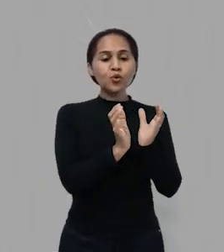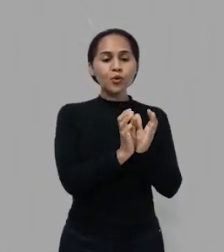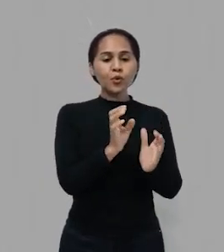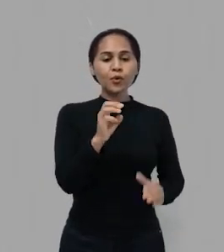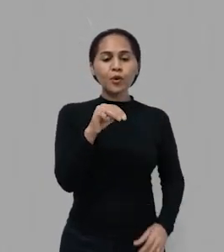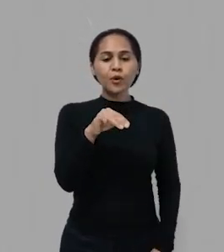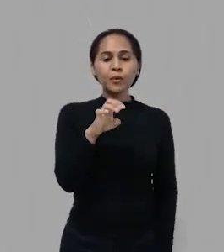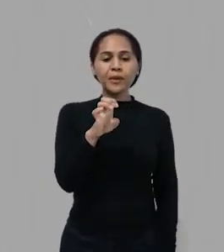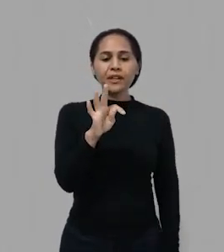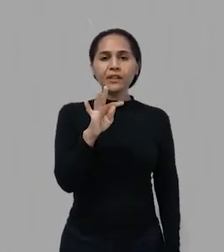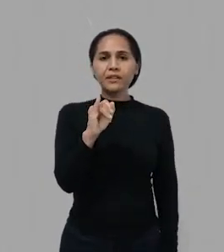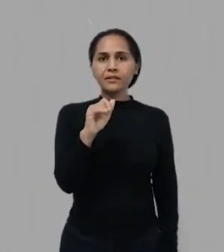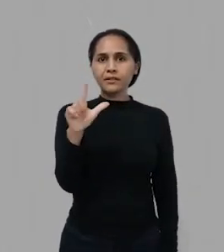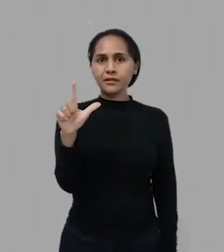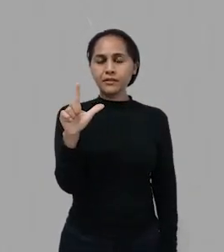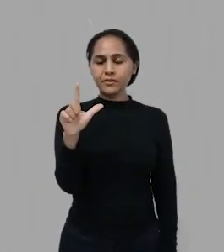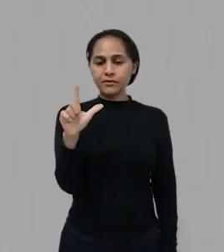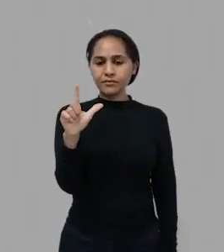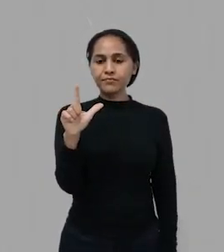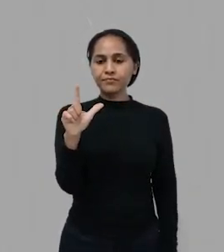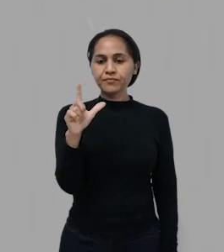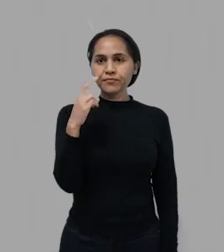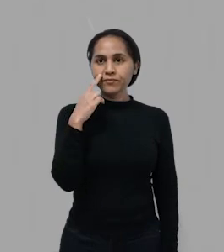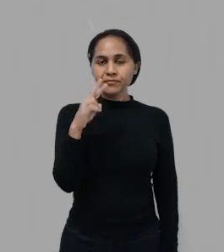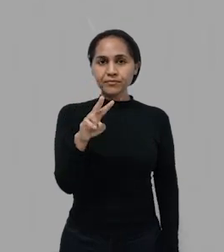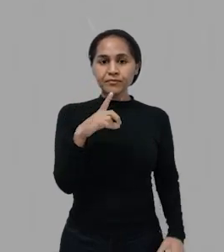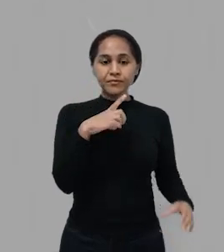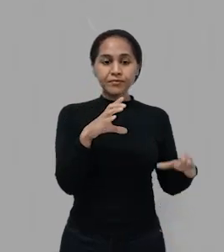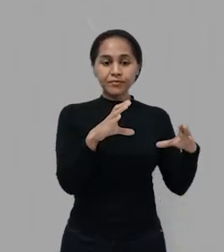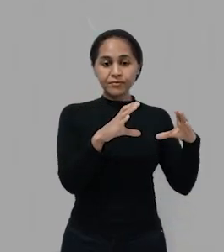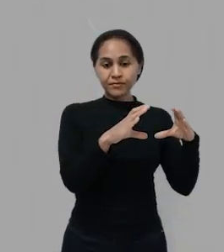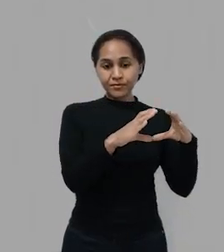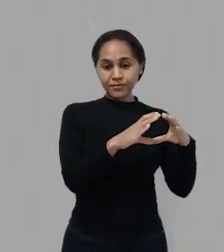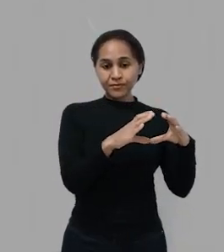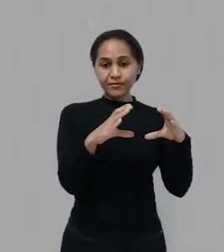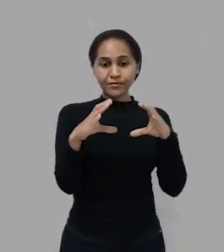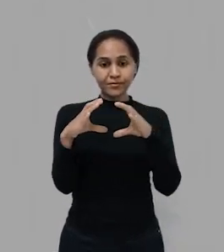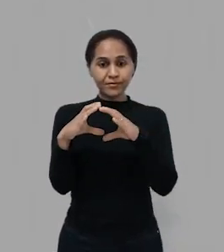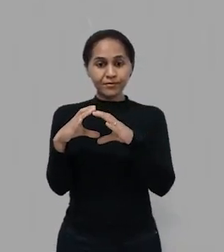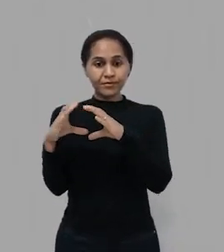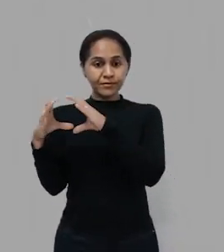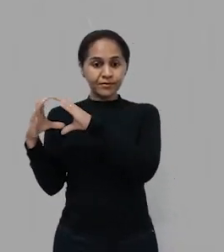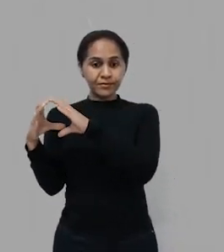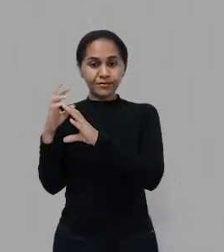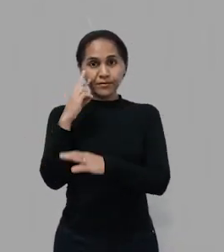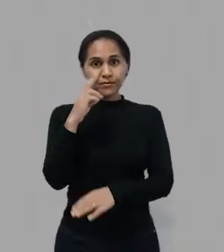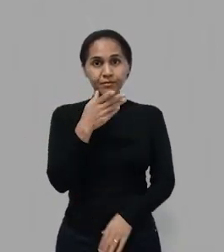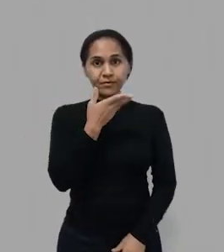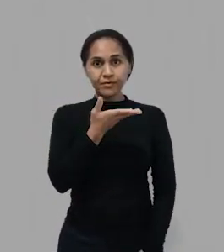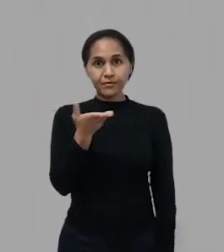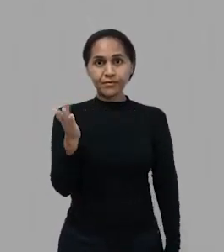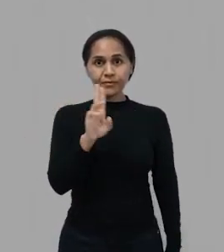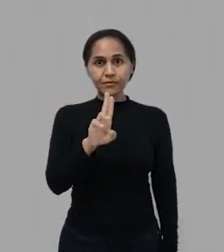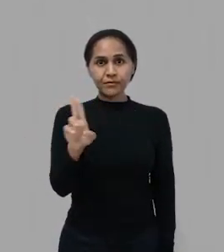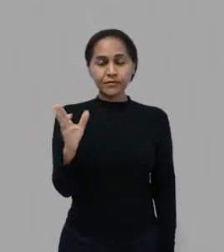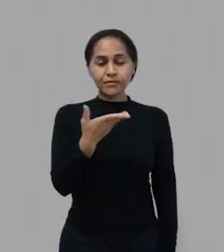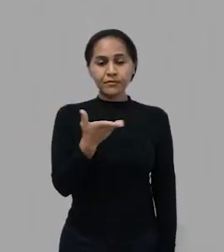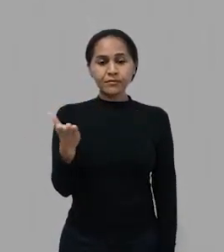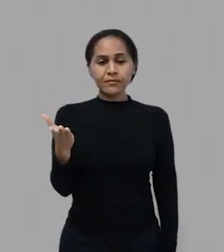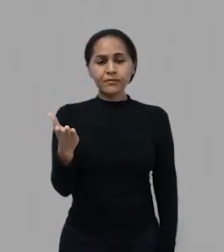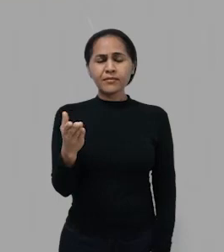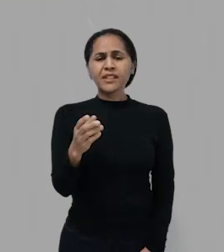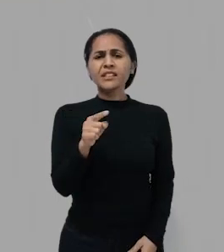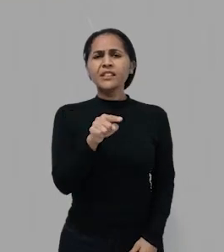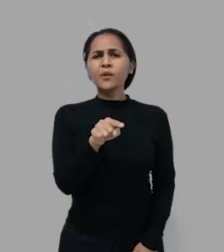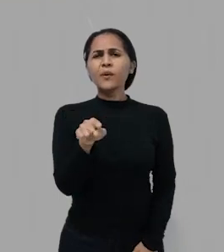temos um anel aromático, um grupo hidroxila, o grupo OH, mais o grupo CH3, o grupo metil. Então, quantas